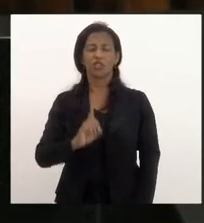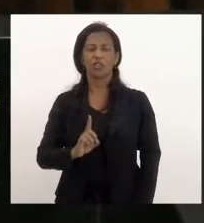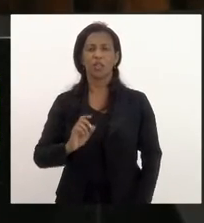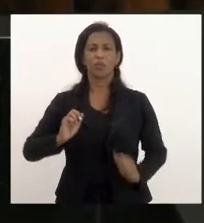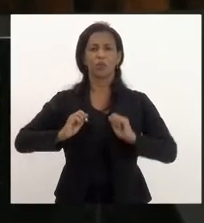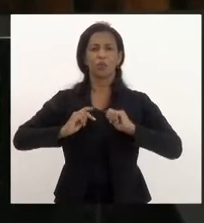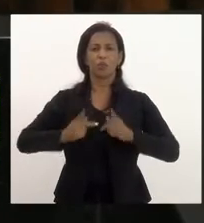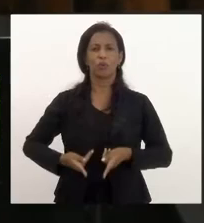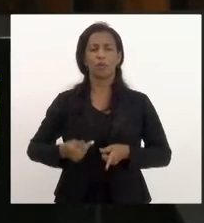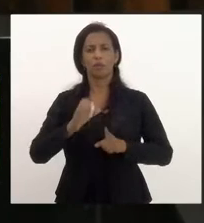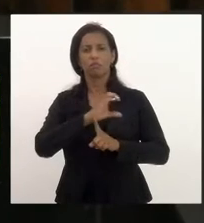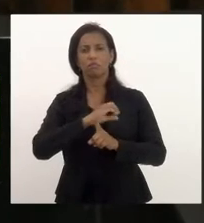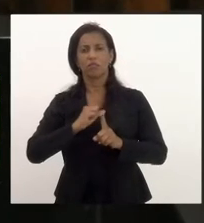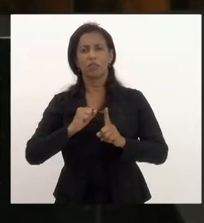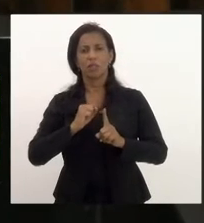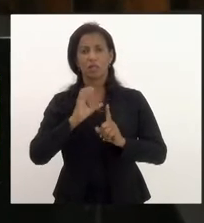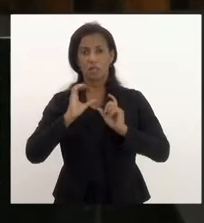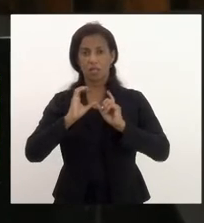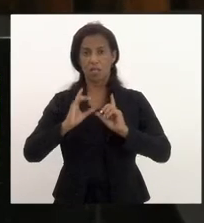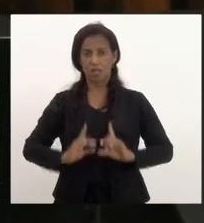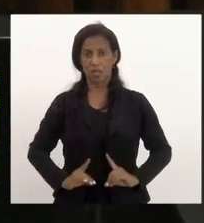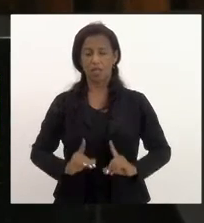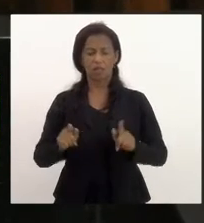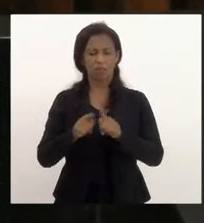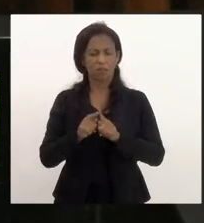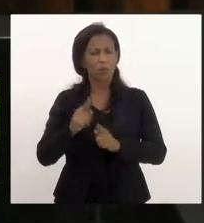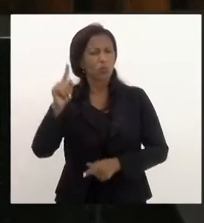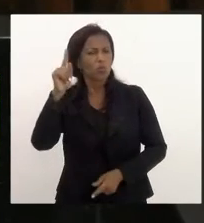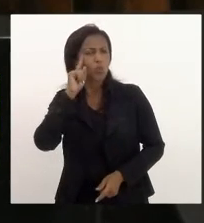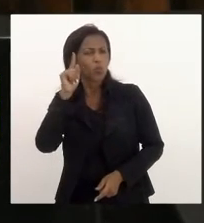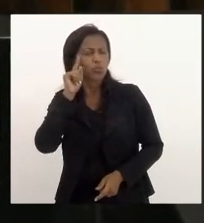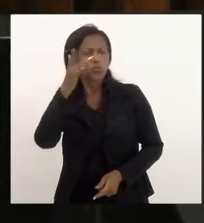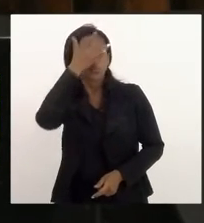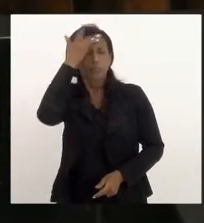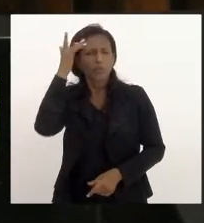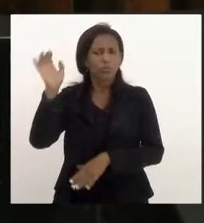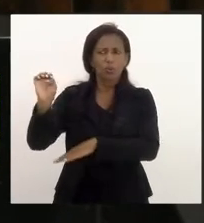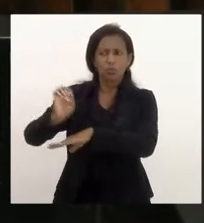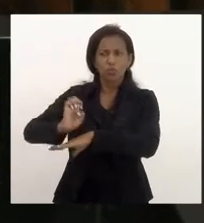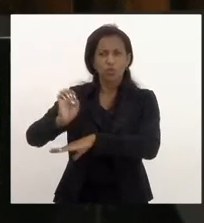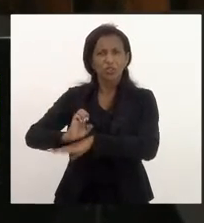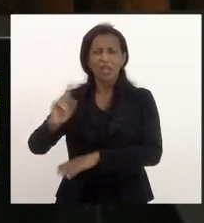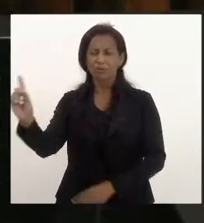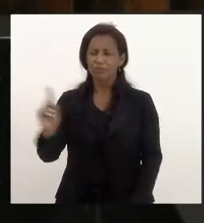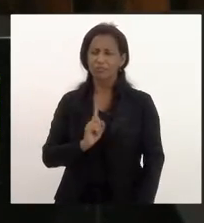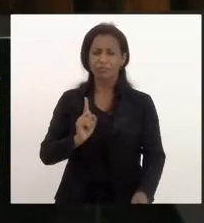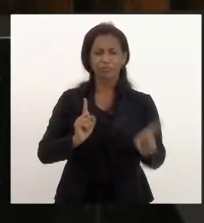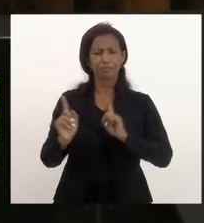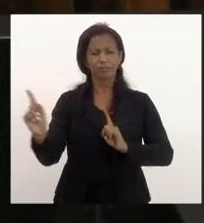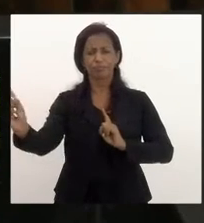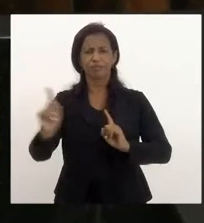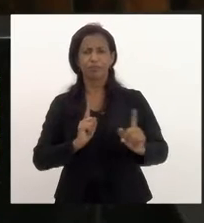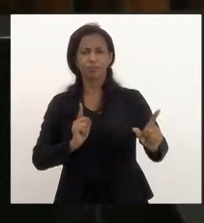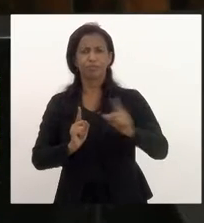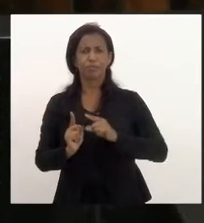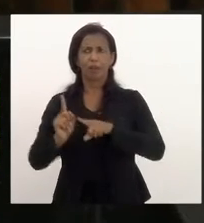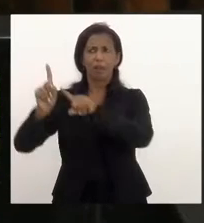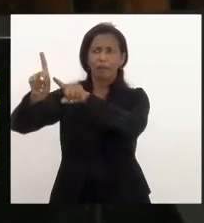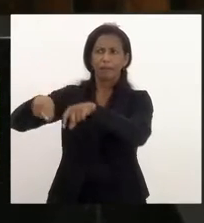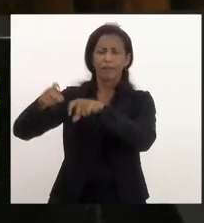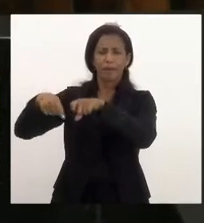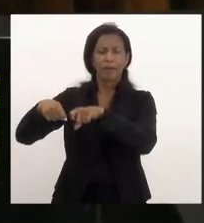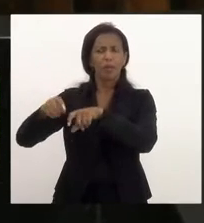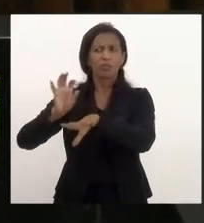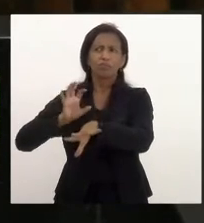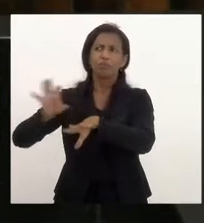e essa comissão diariamente recebe relatos de trabalhadores do Estado de todo o estado do nosso interior da